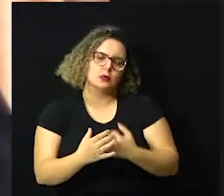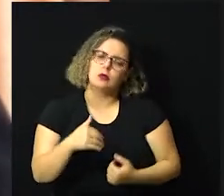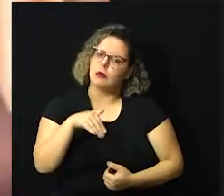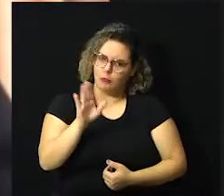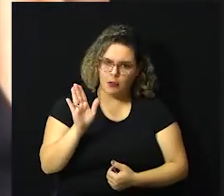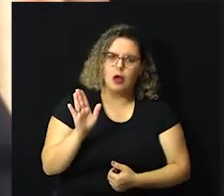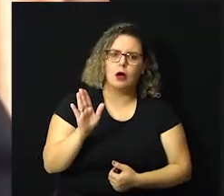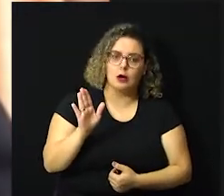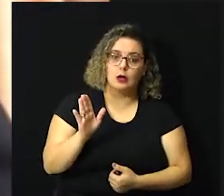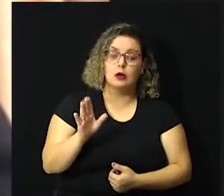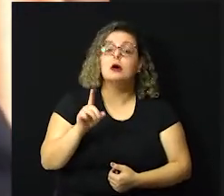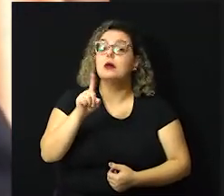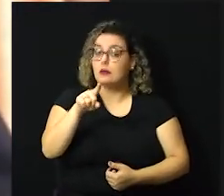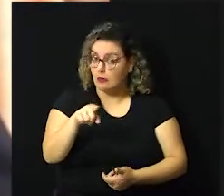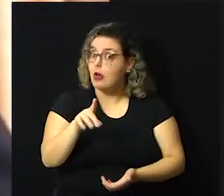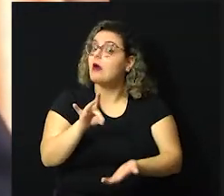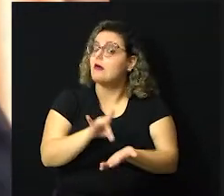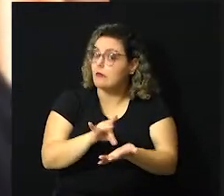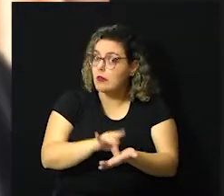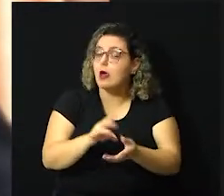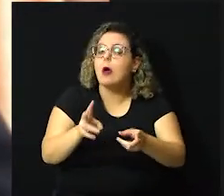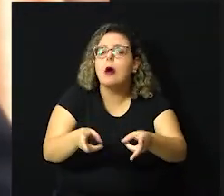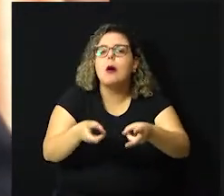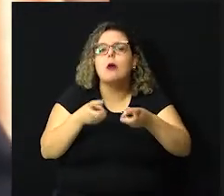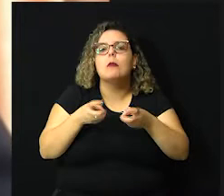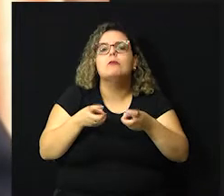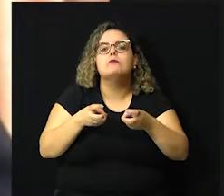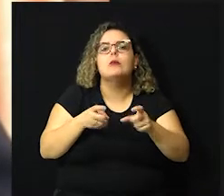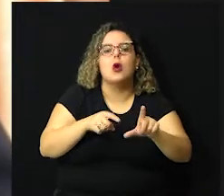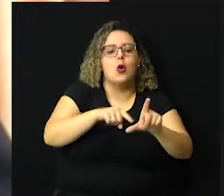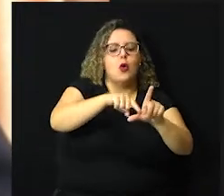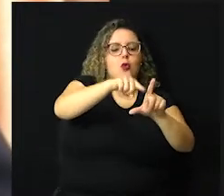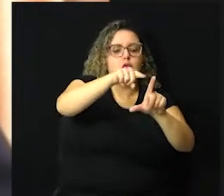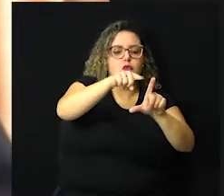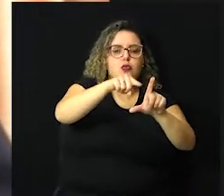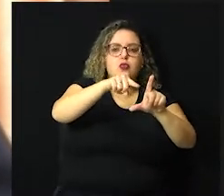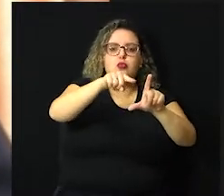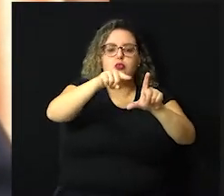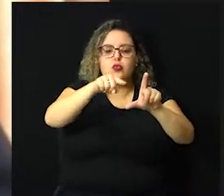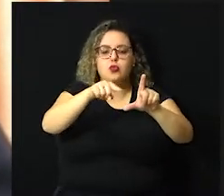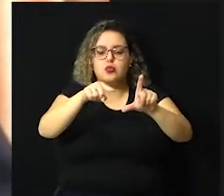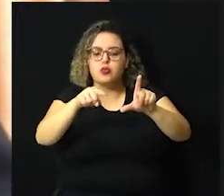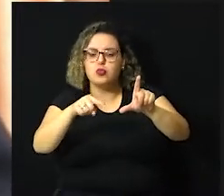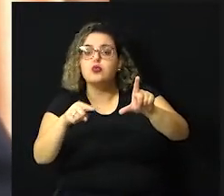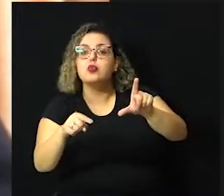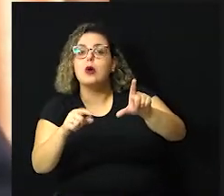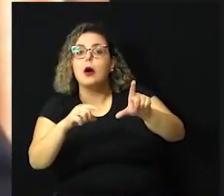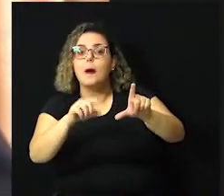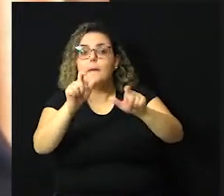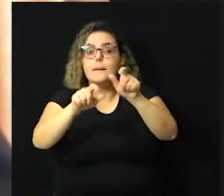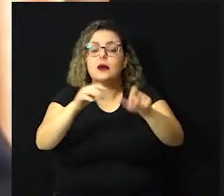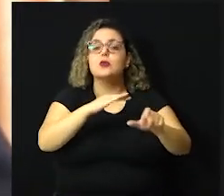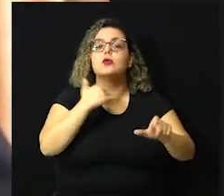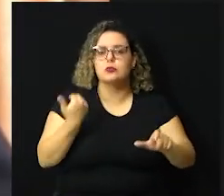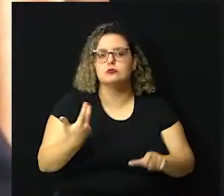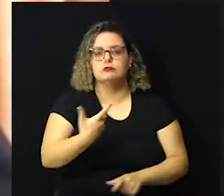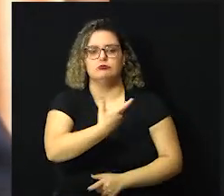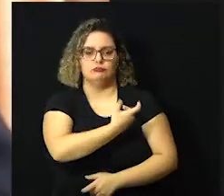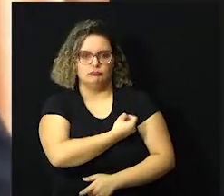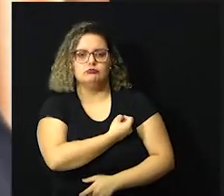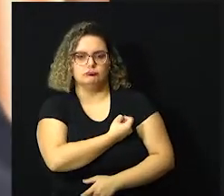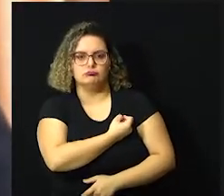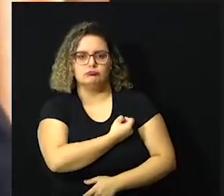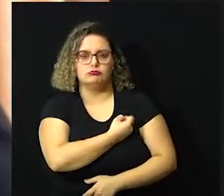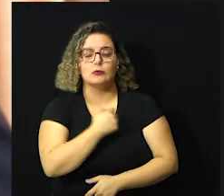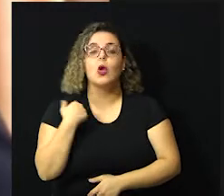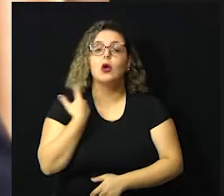maior. Tanto isso é verdade que nós percebemos a queda da curva de mortalidade no final do ano passado com o advento da vacinação.